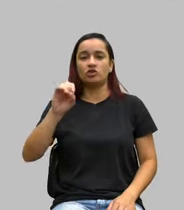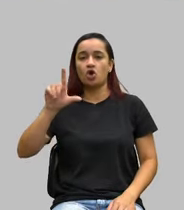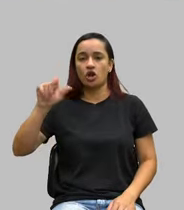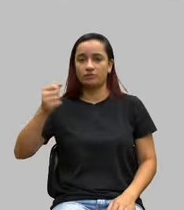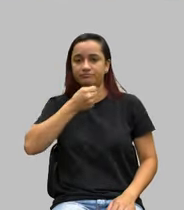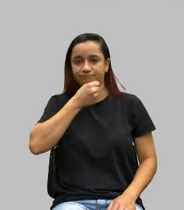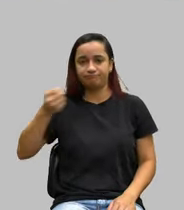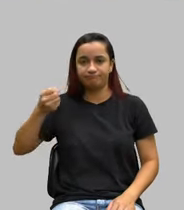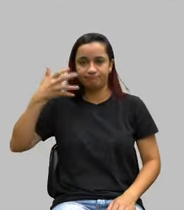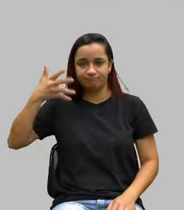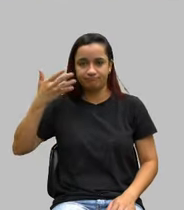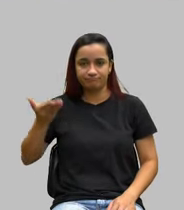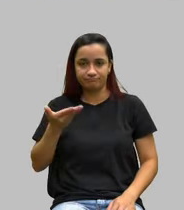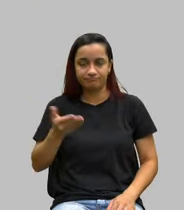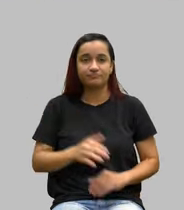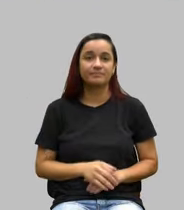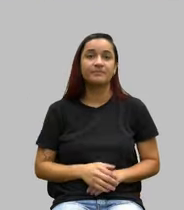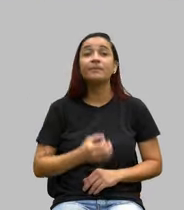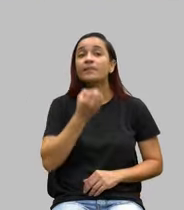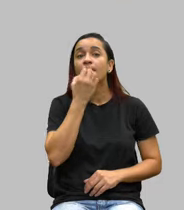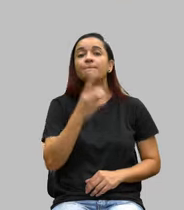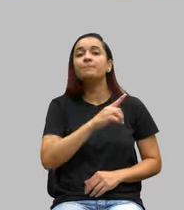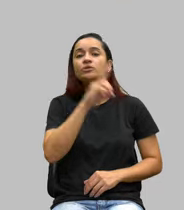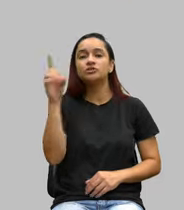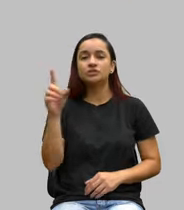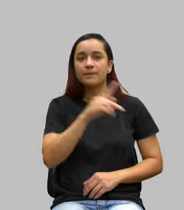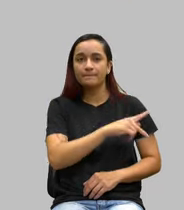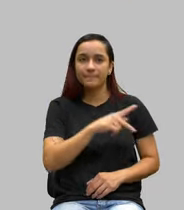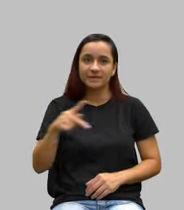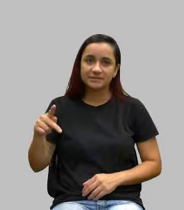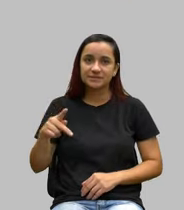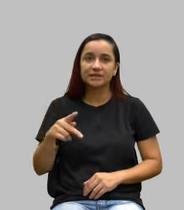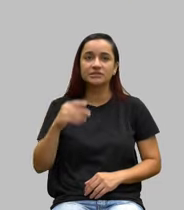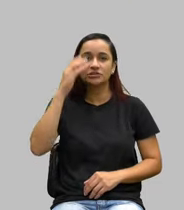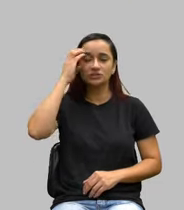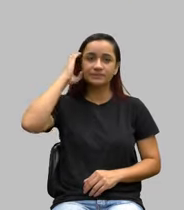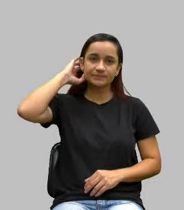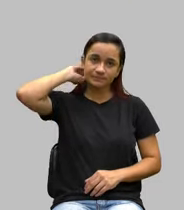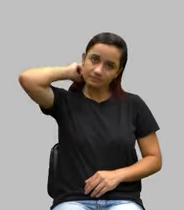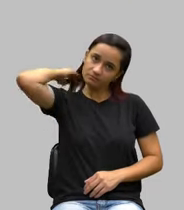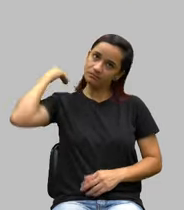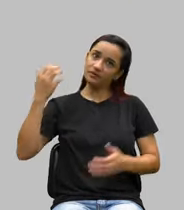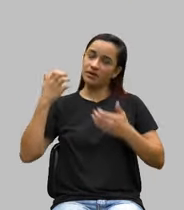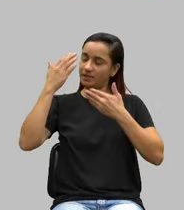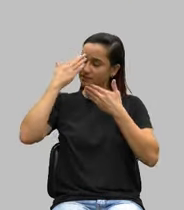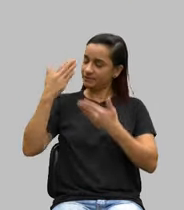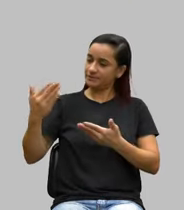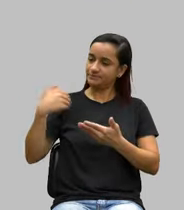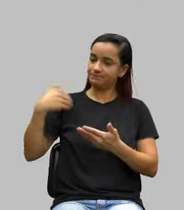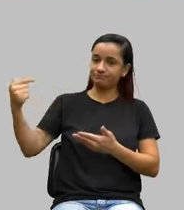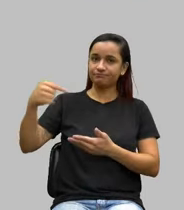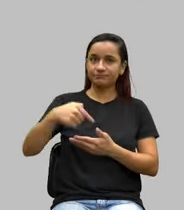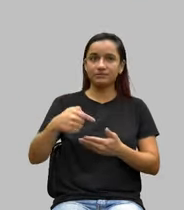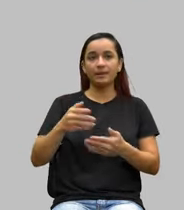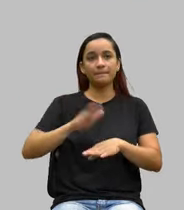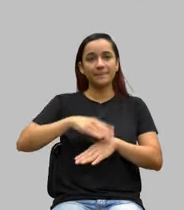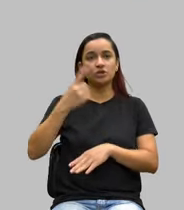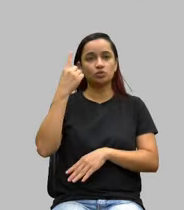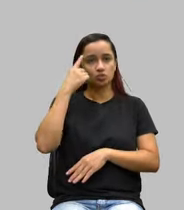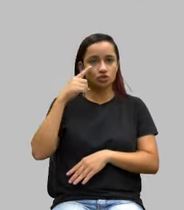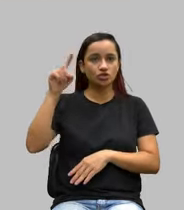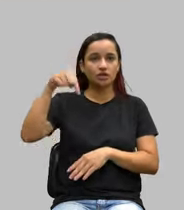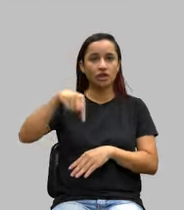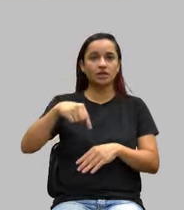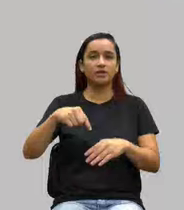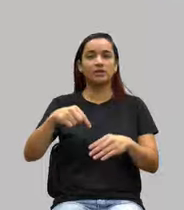palavra Bom dia senhor presidente agradecer aqui pela mais um dia aqui no Assembleia fiscaliza